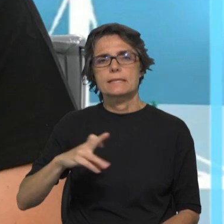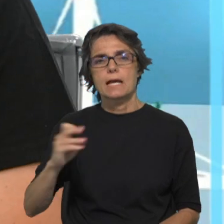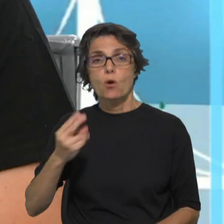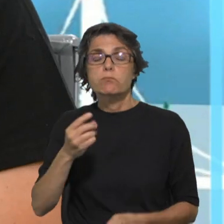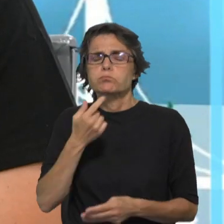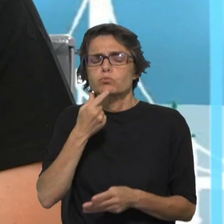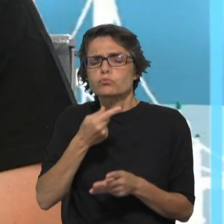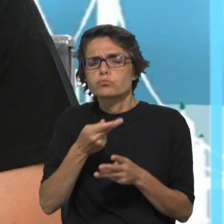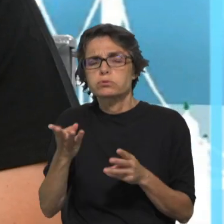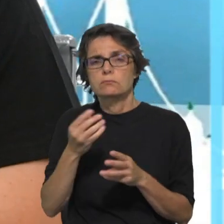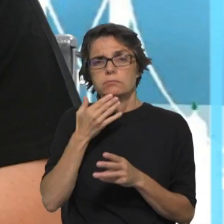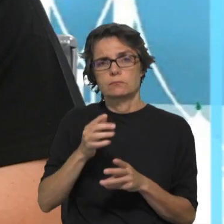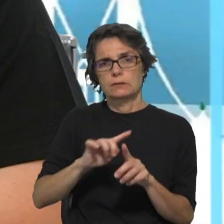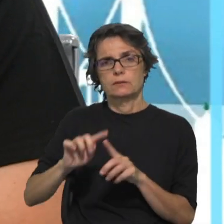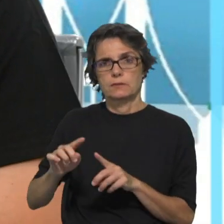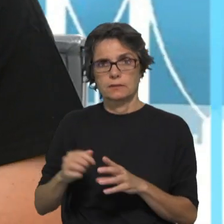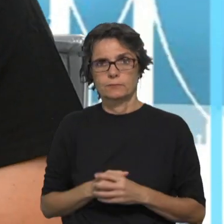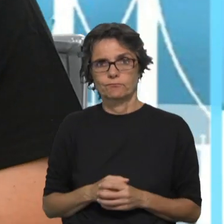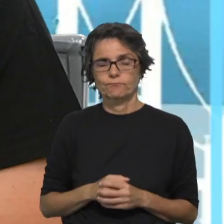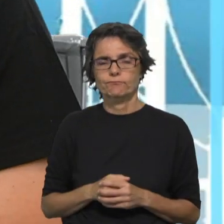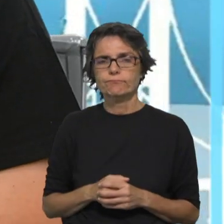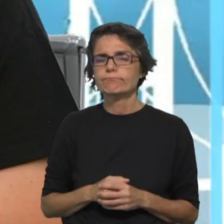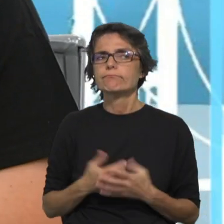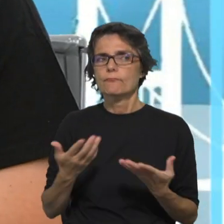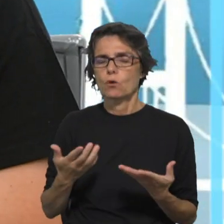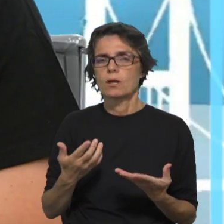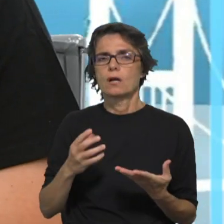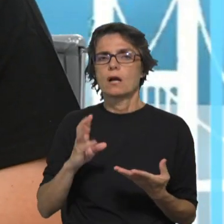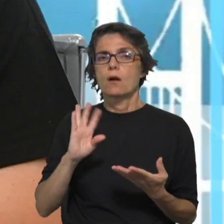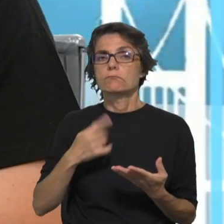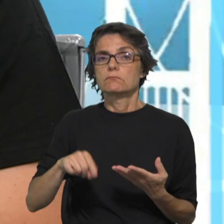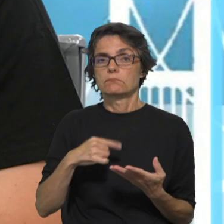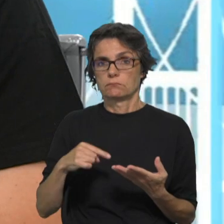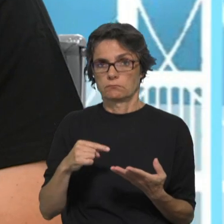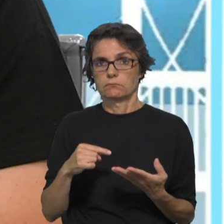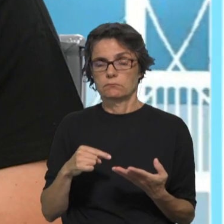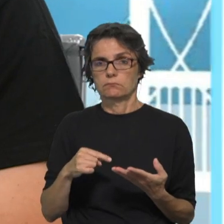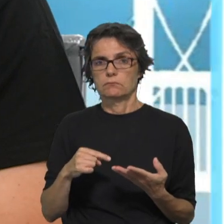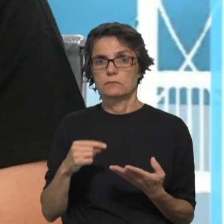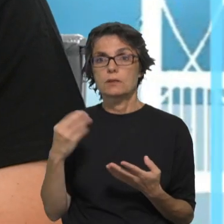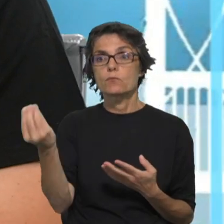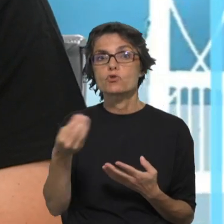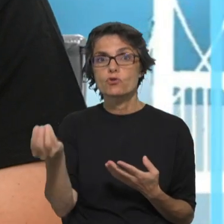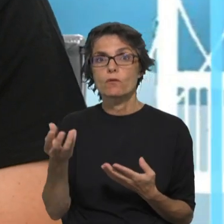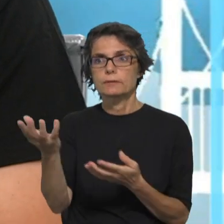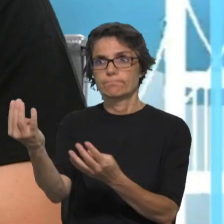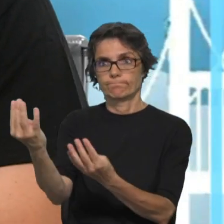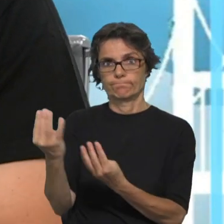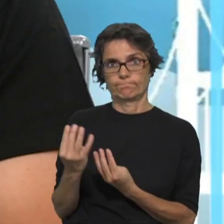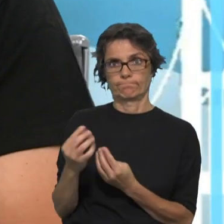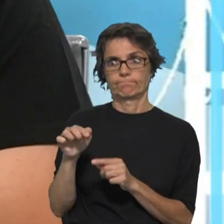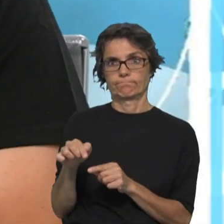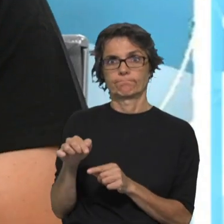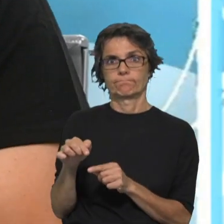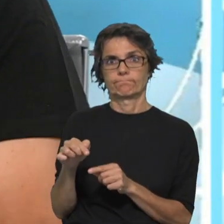experiências que foram surgindo. Quando nós recebemos os jovens e vêm para